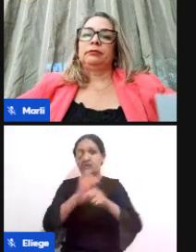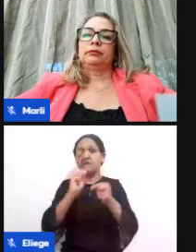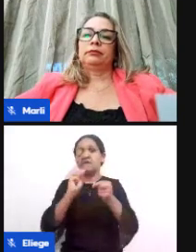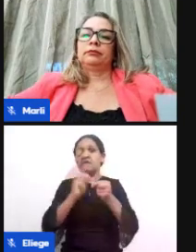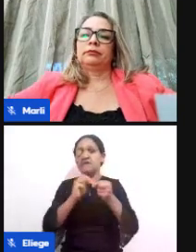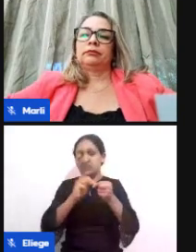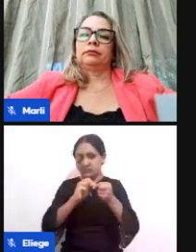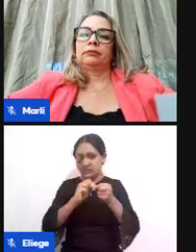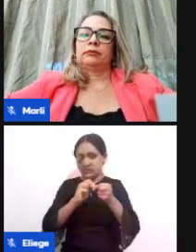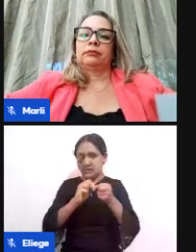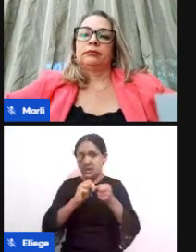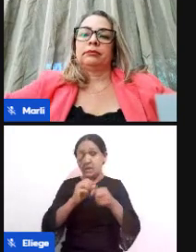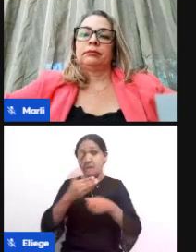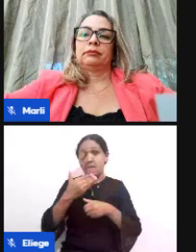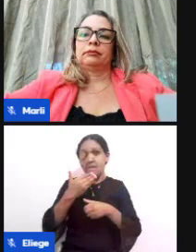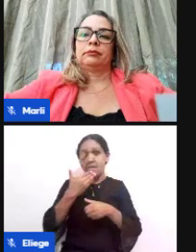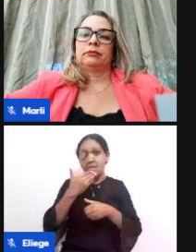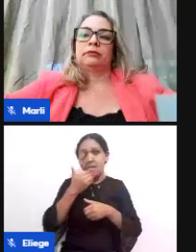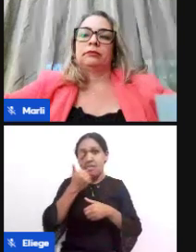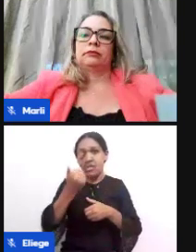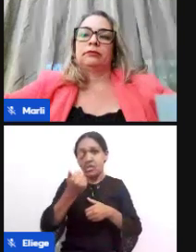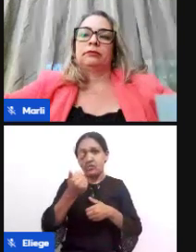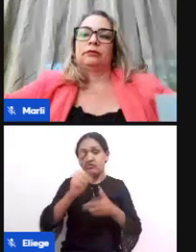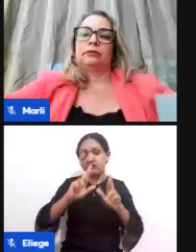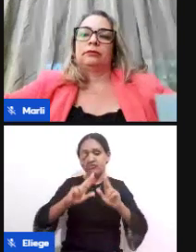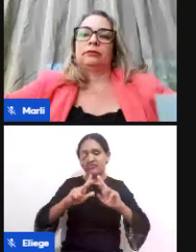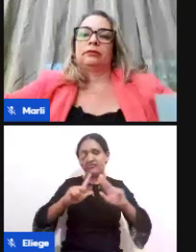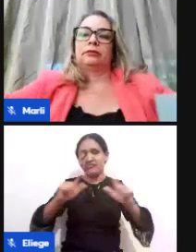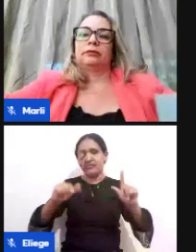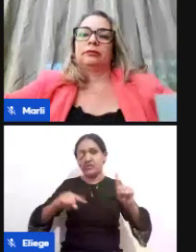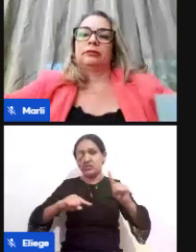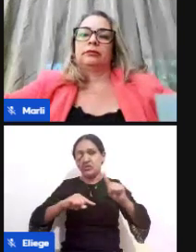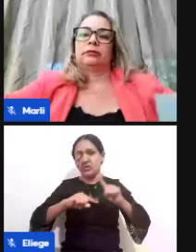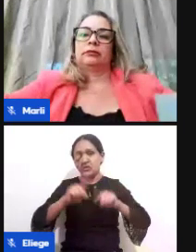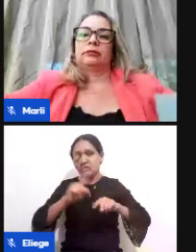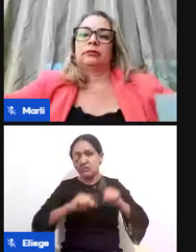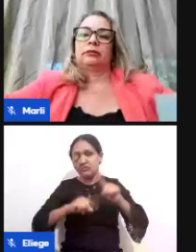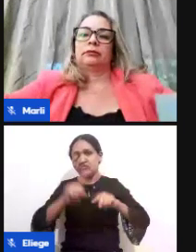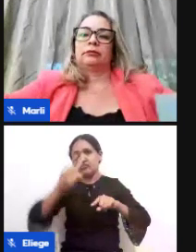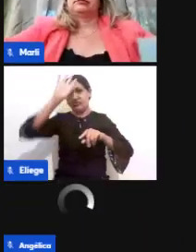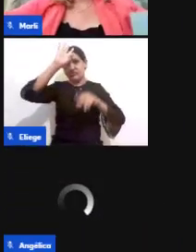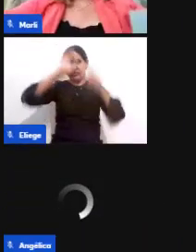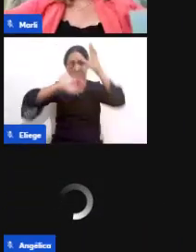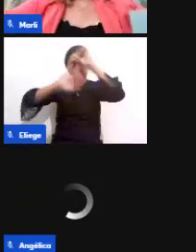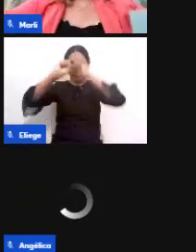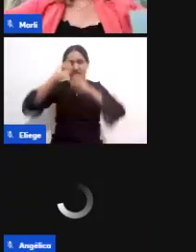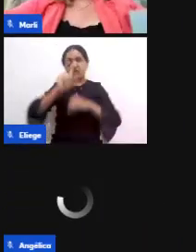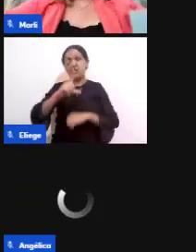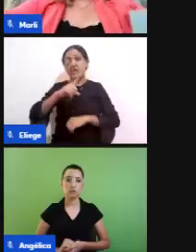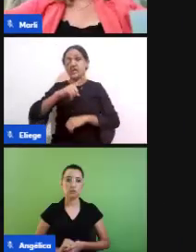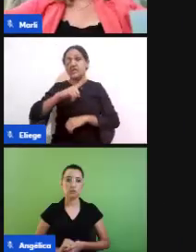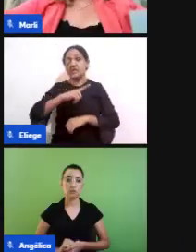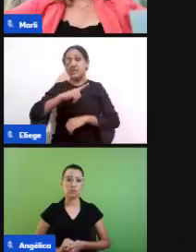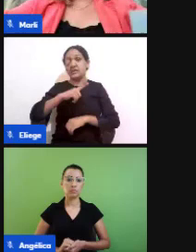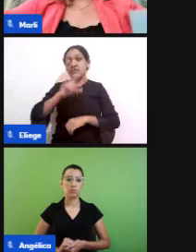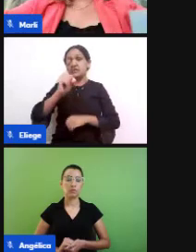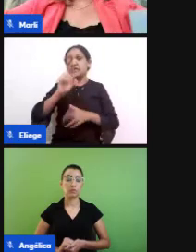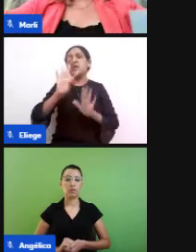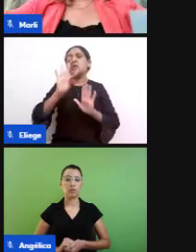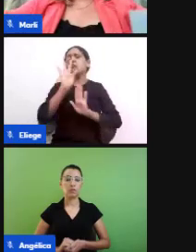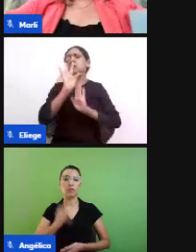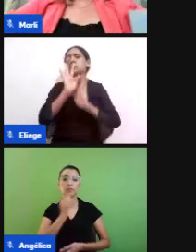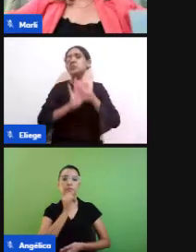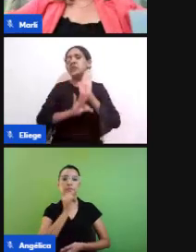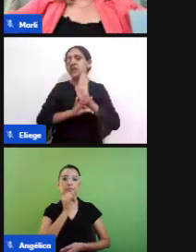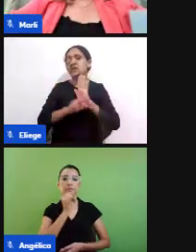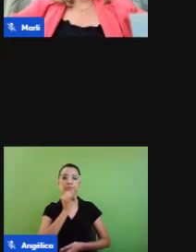de diferentes objetos de aprendizagem. E aí nós temos, por exemplo, os textos que o professor